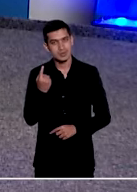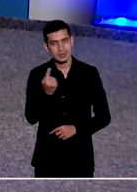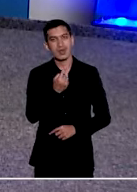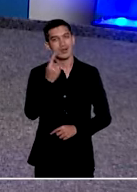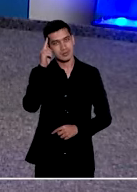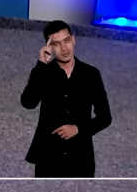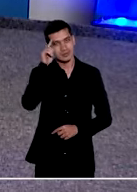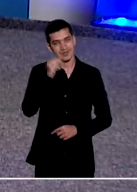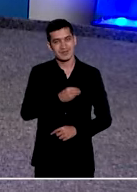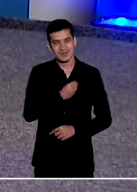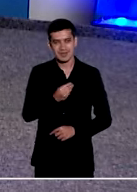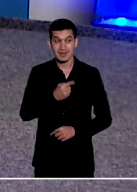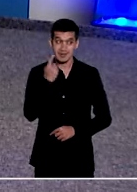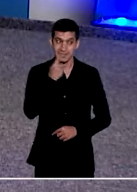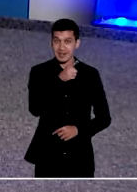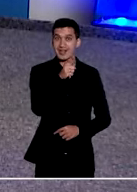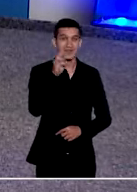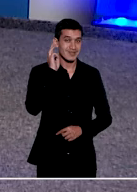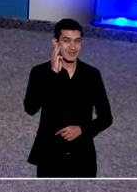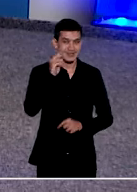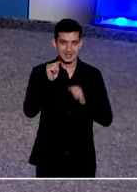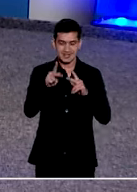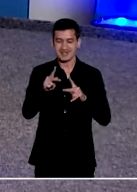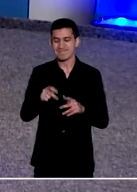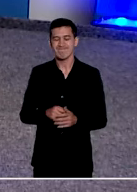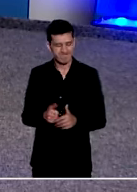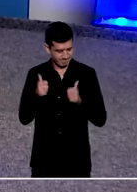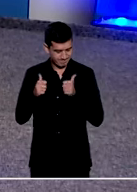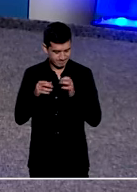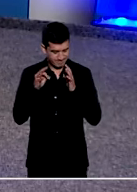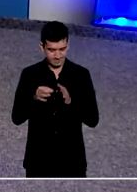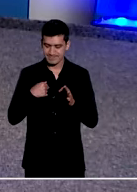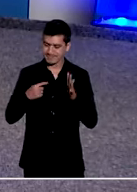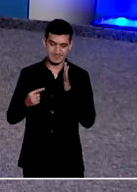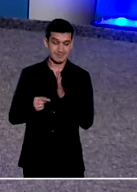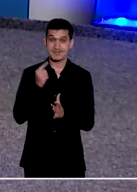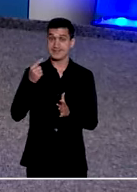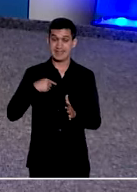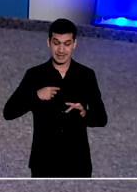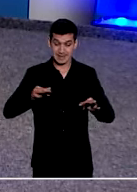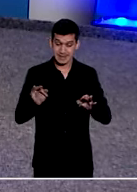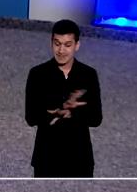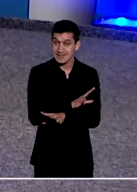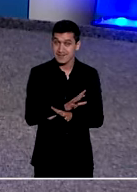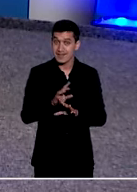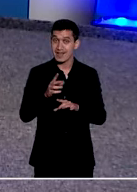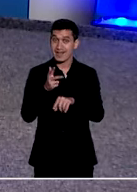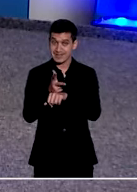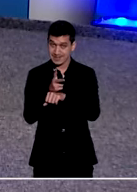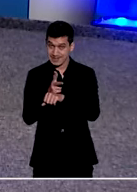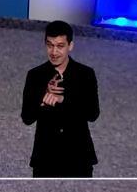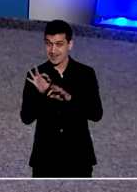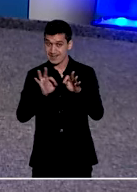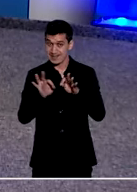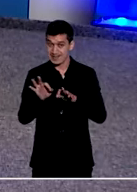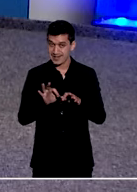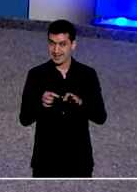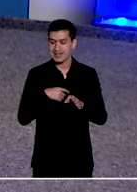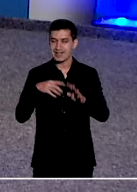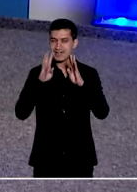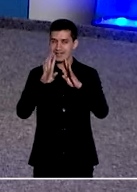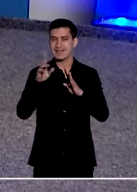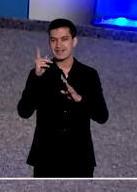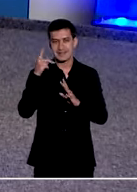lá no Spotify Com certeza Rafa a primeira coisa que eu vou fazer quando terminar o programa é ouvir o seu podcast viu